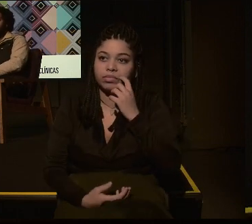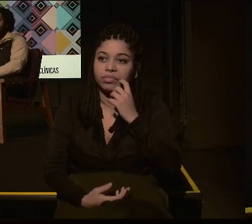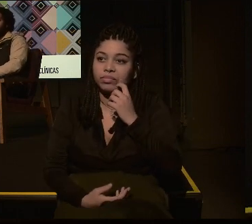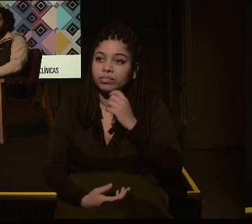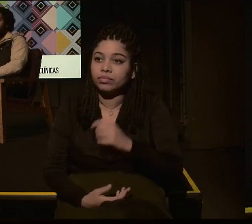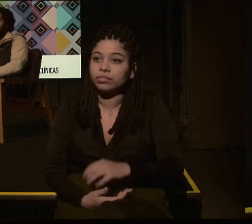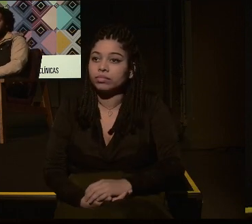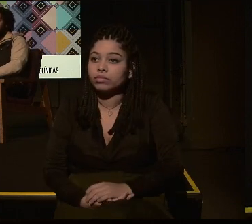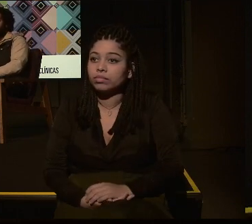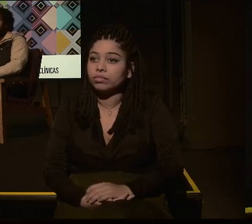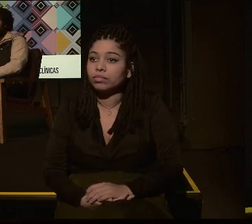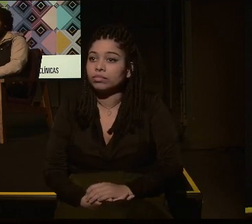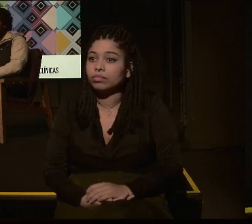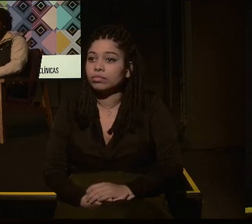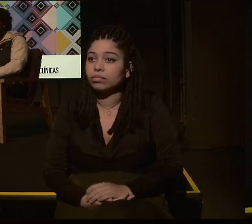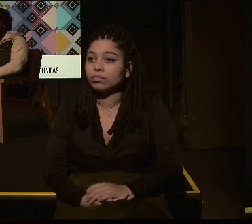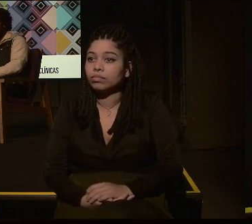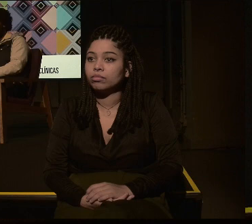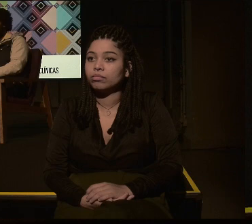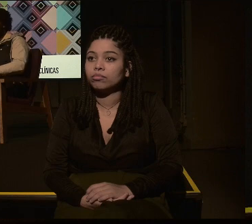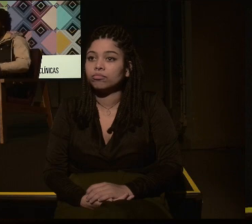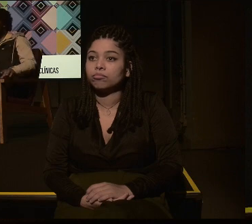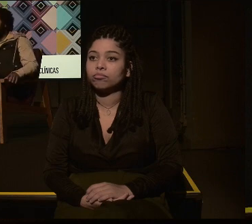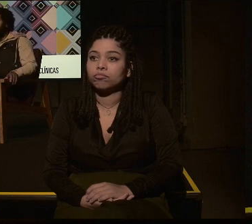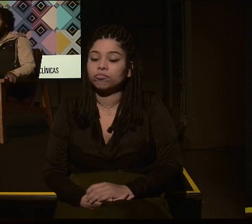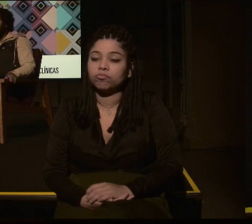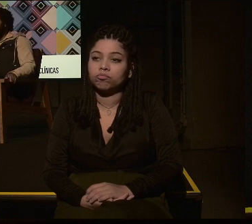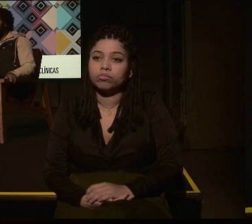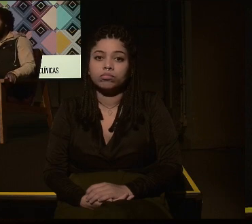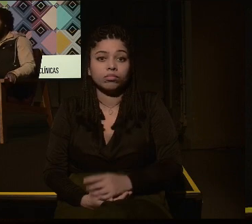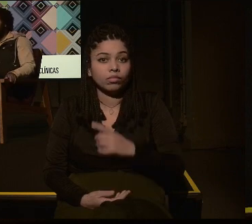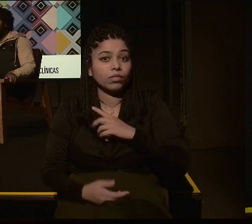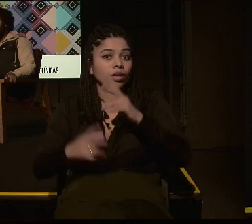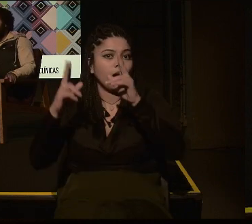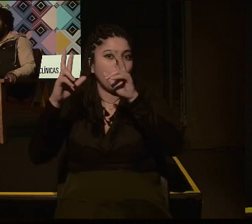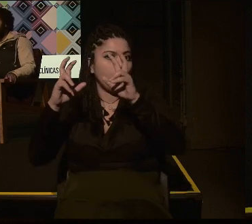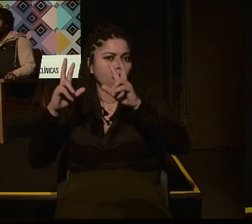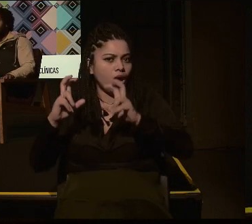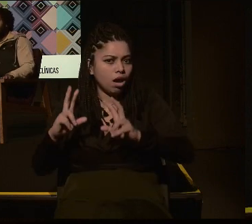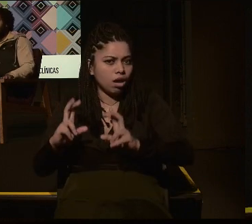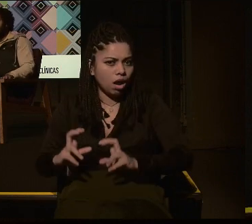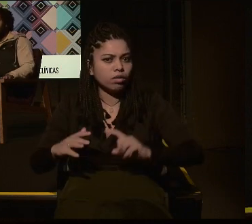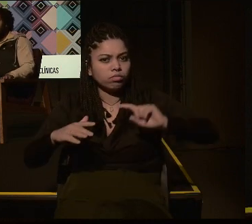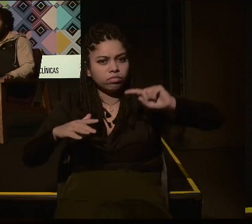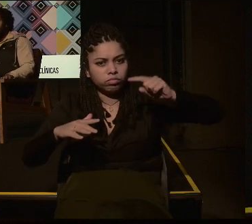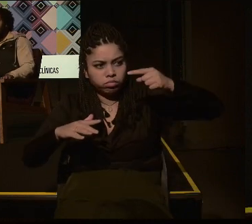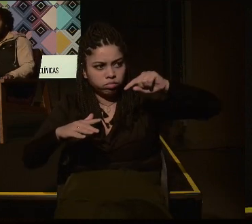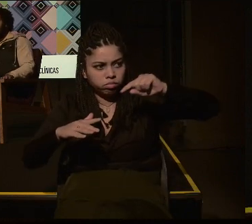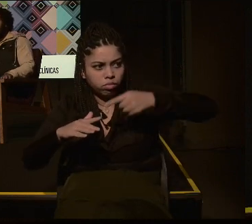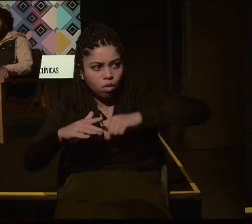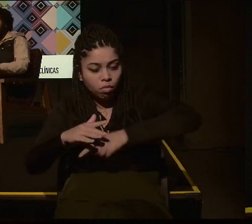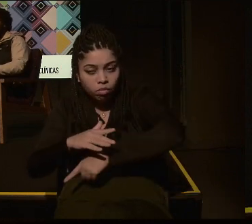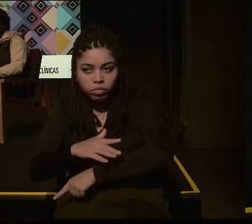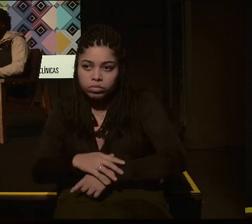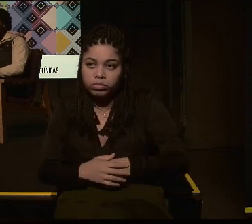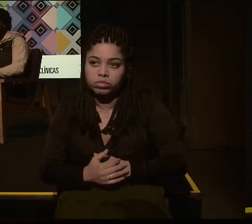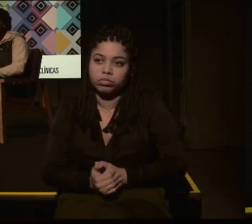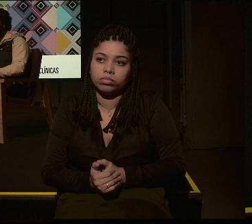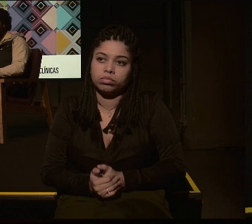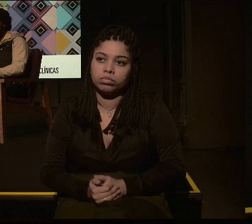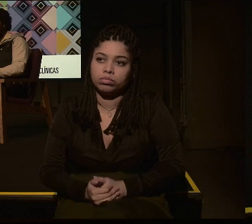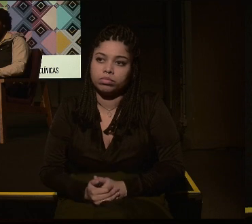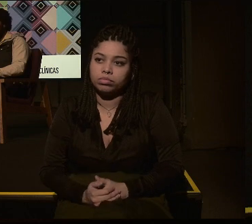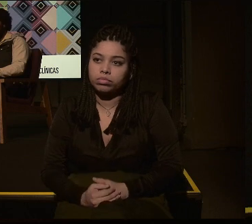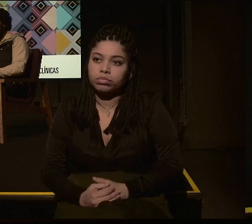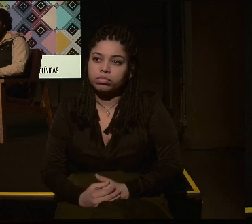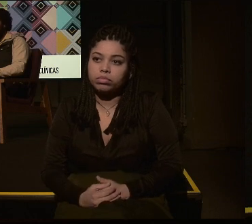Você trouxe vários assuntos assim, um pouco profundos, né? Você falou da ontologia negativa, assim, como um